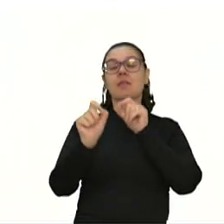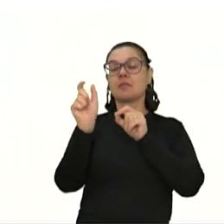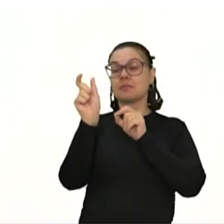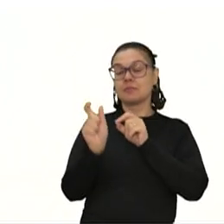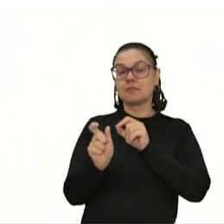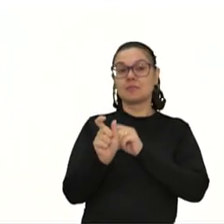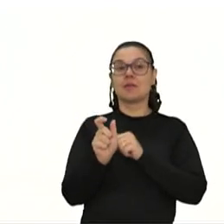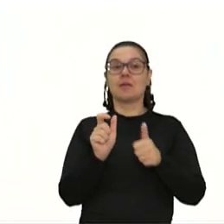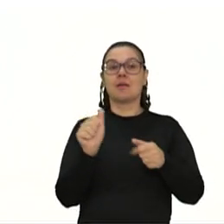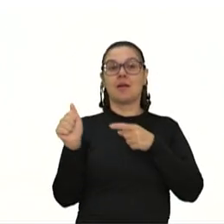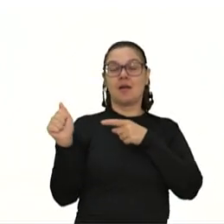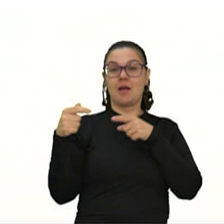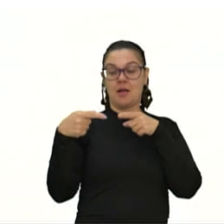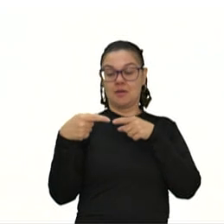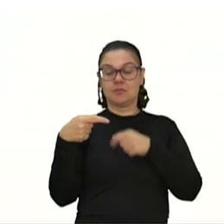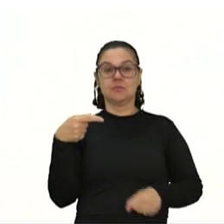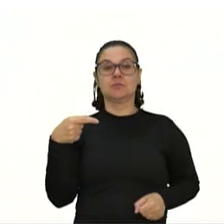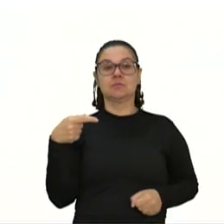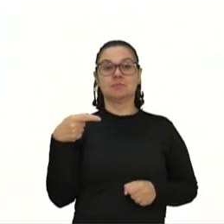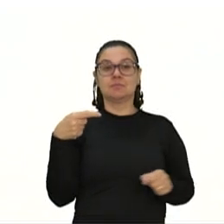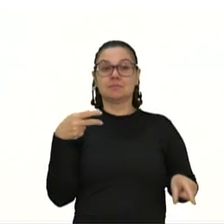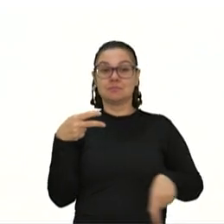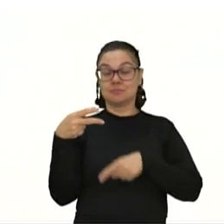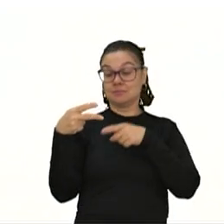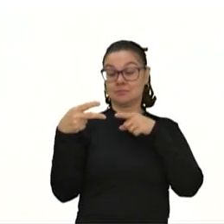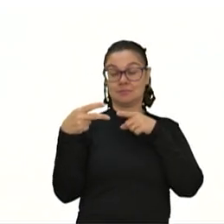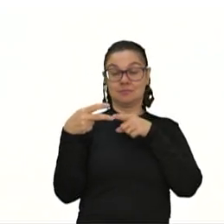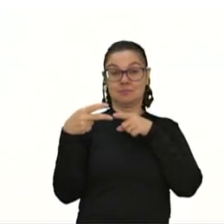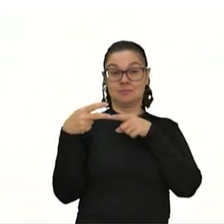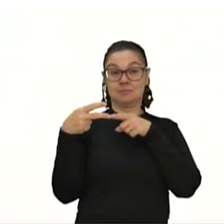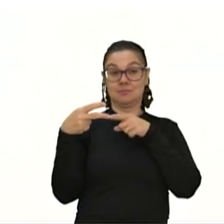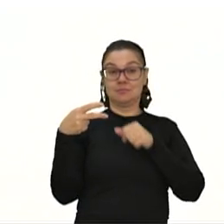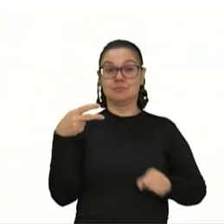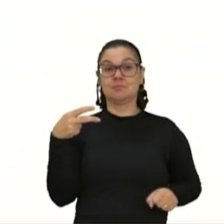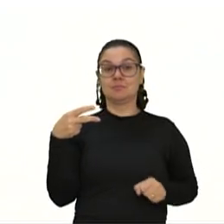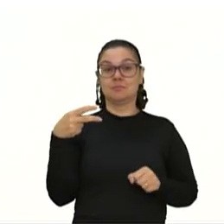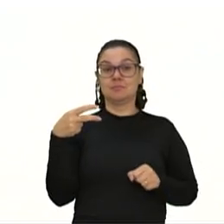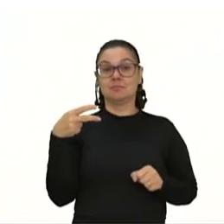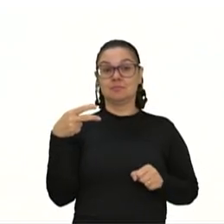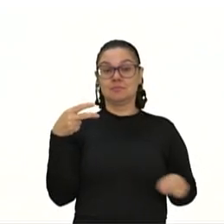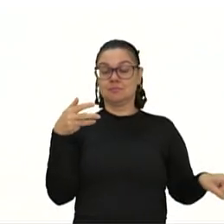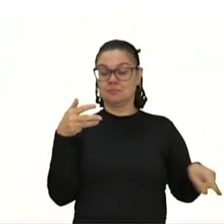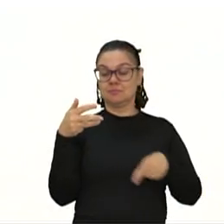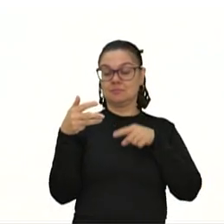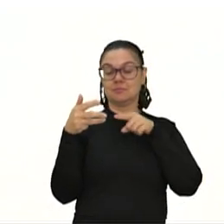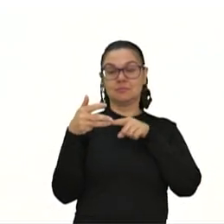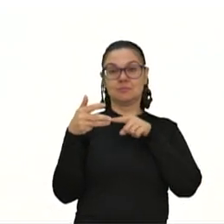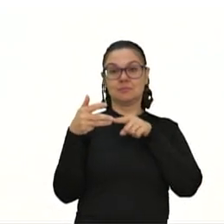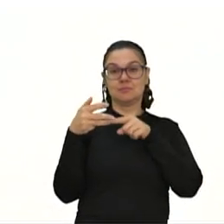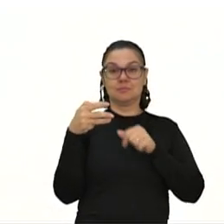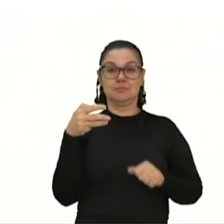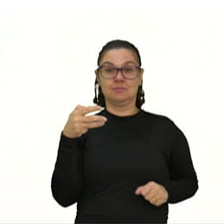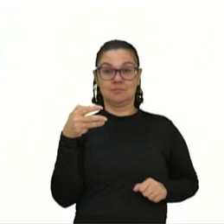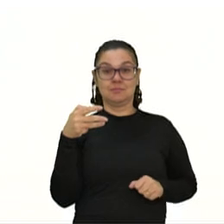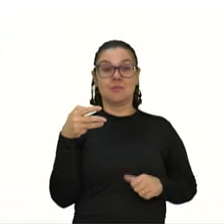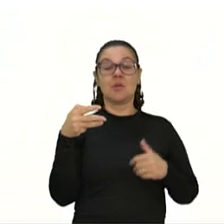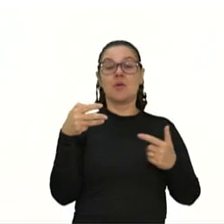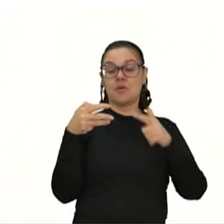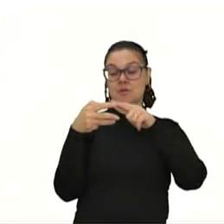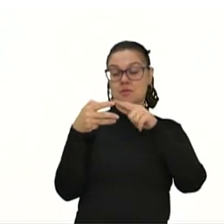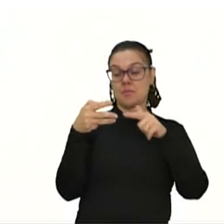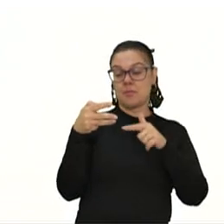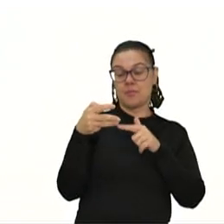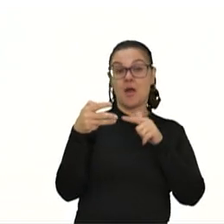Agora temos as opções ali, ó. A student, a teacher, or a school principal.